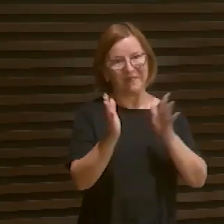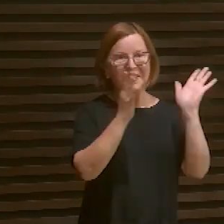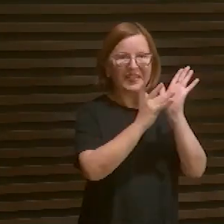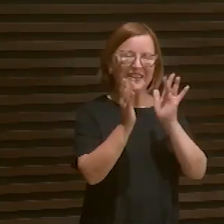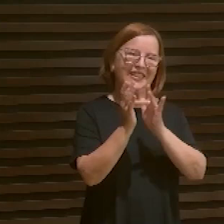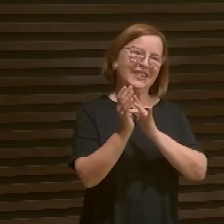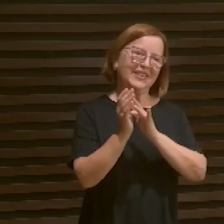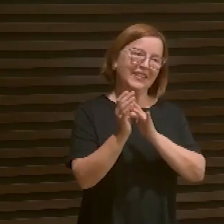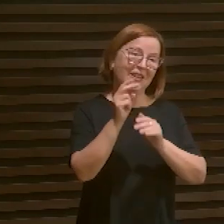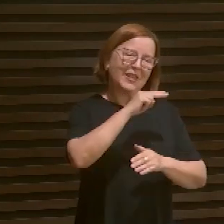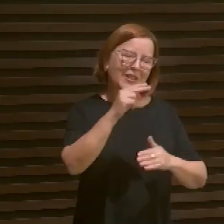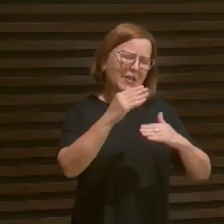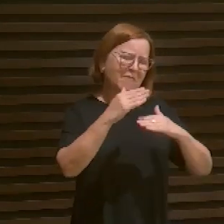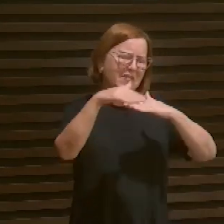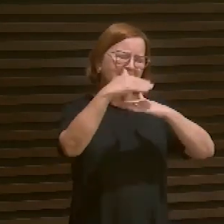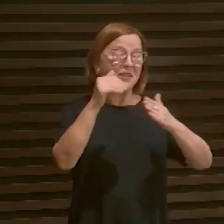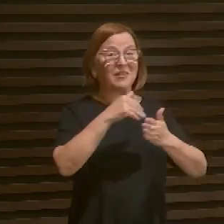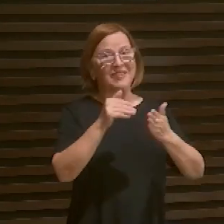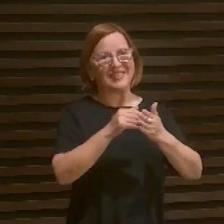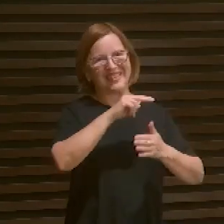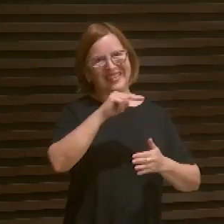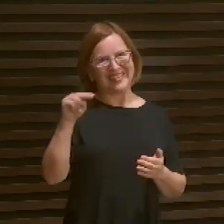é o nome sobre todo nome.